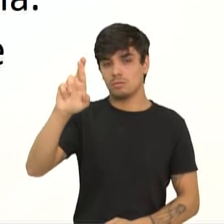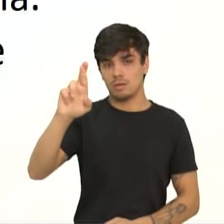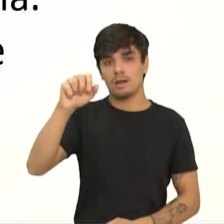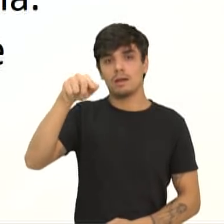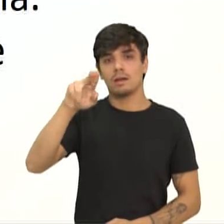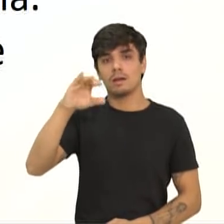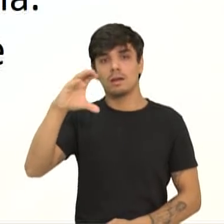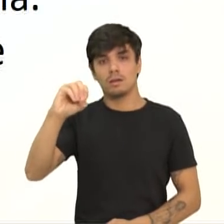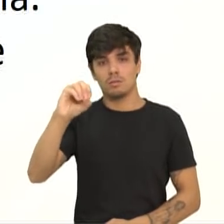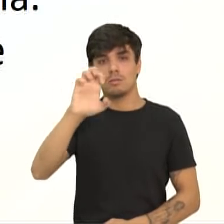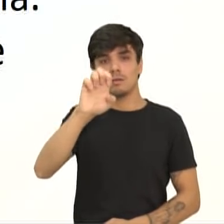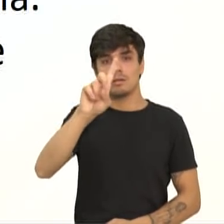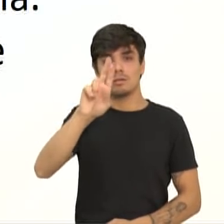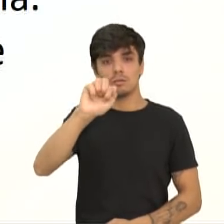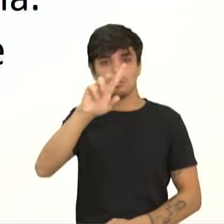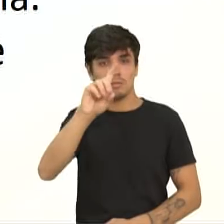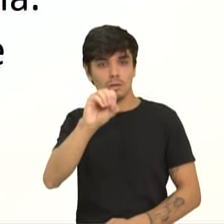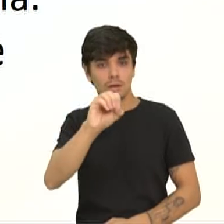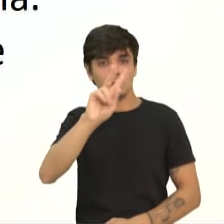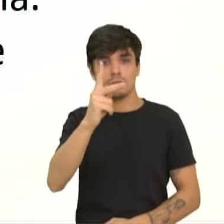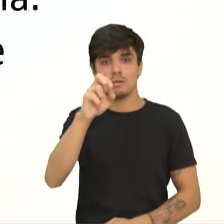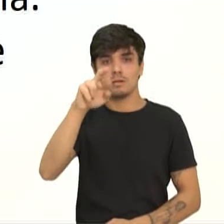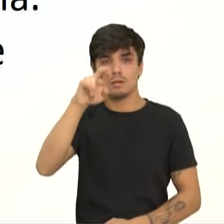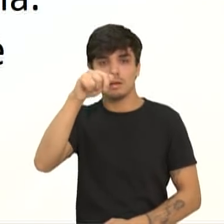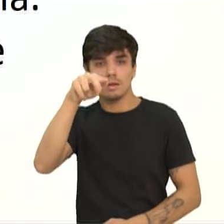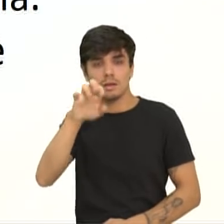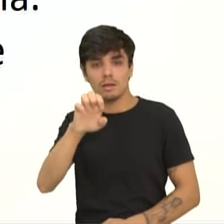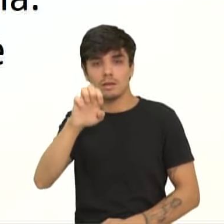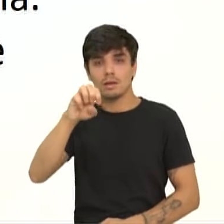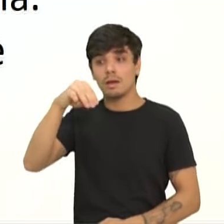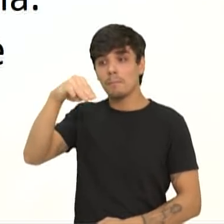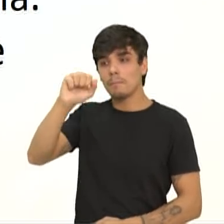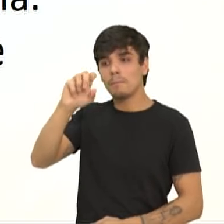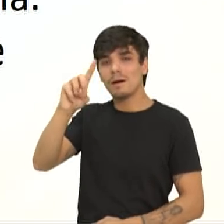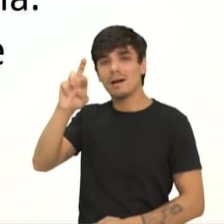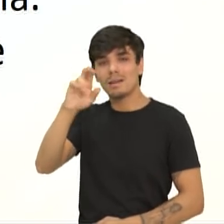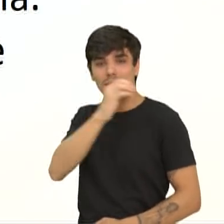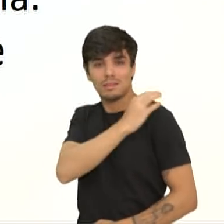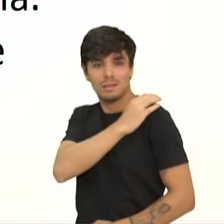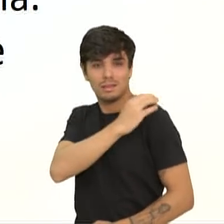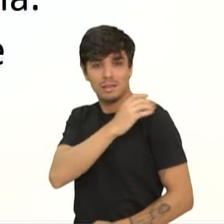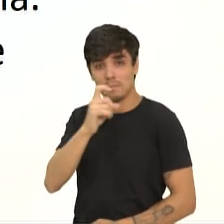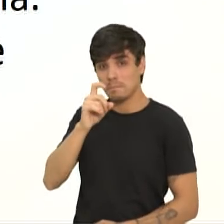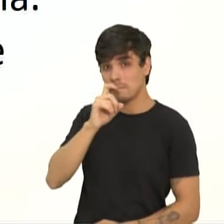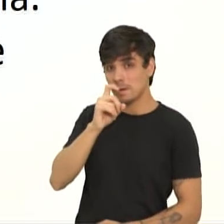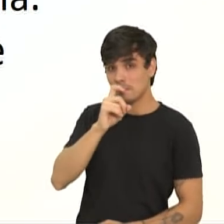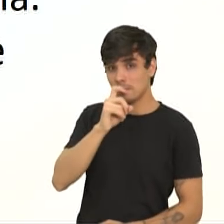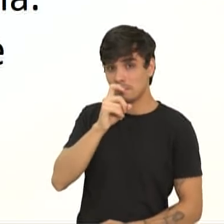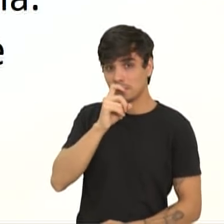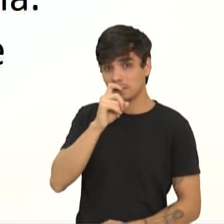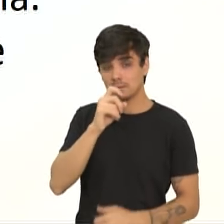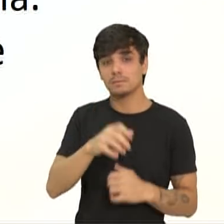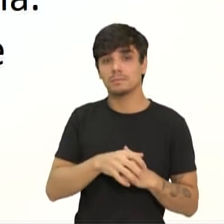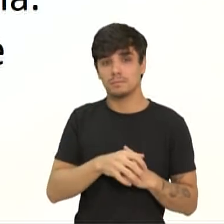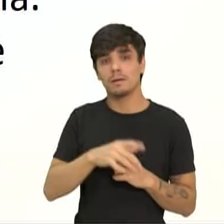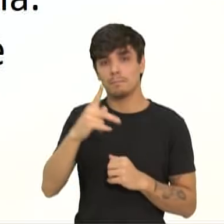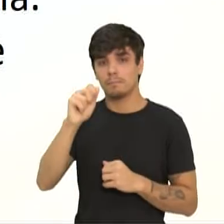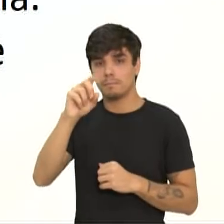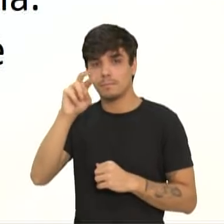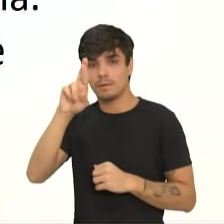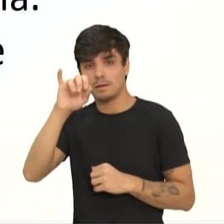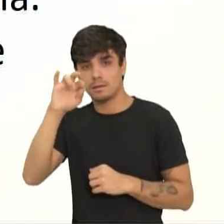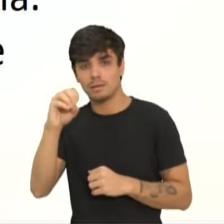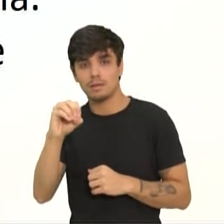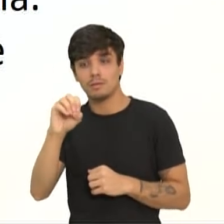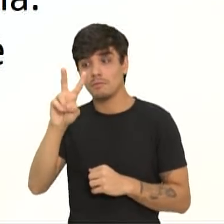Kiko, Eduardo, Henrique, Madrinha, Papai, que é o padrinho, Vera